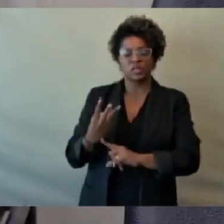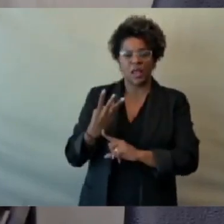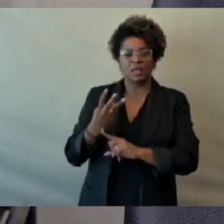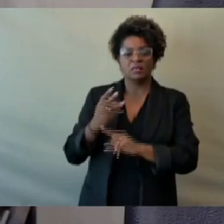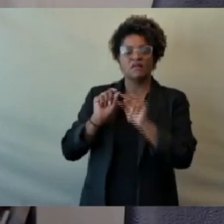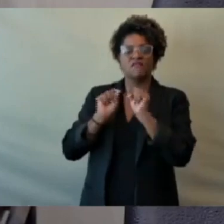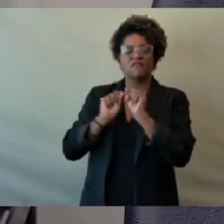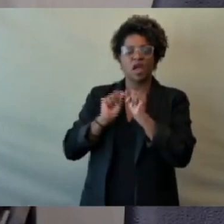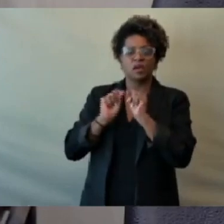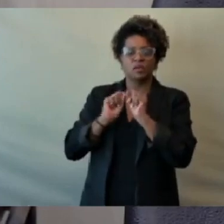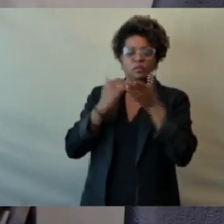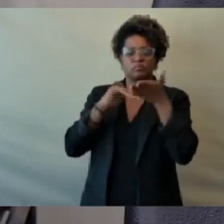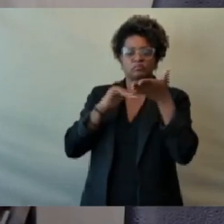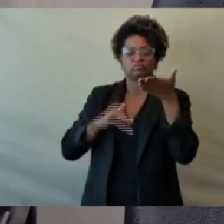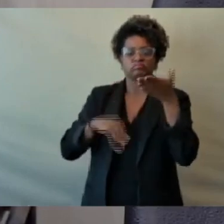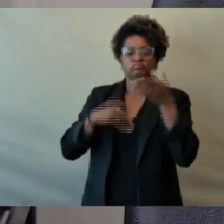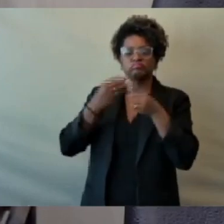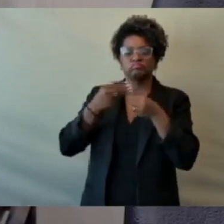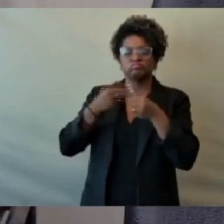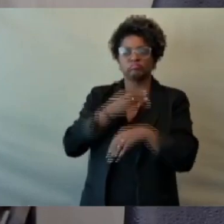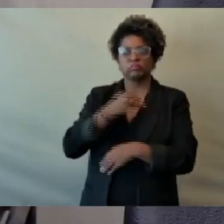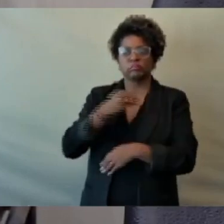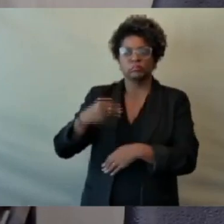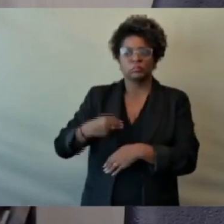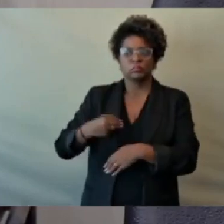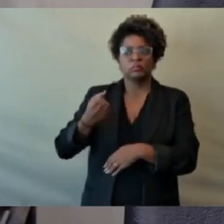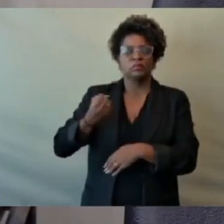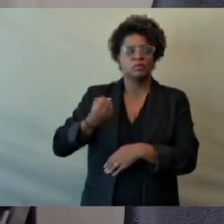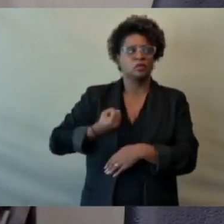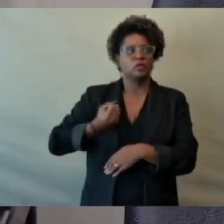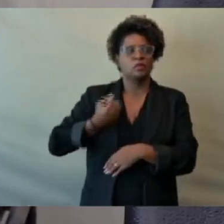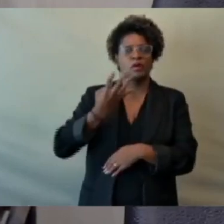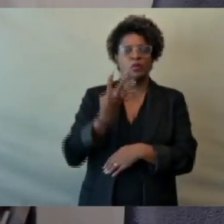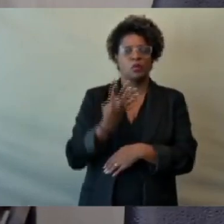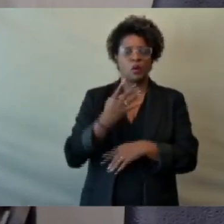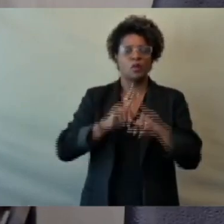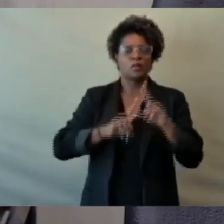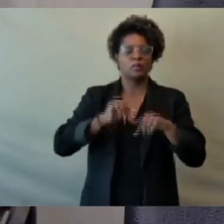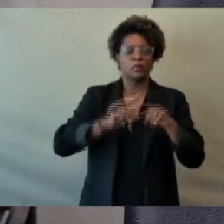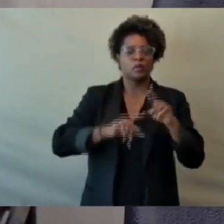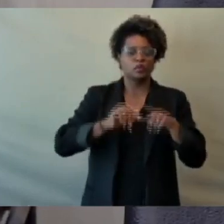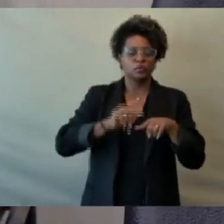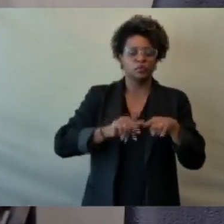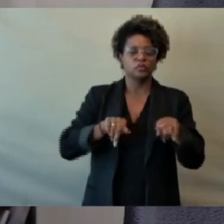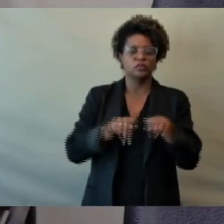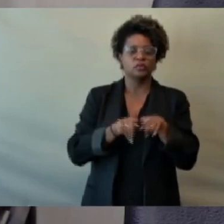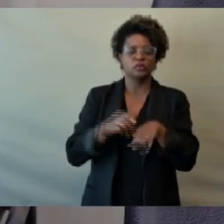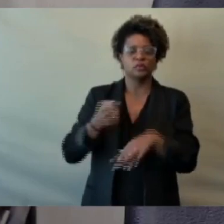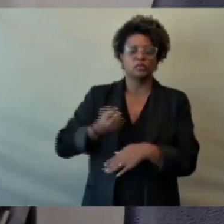E tem 4 resultados do Programa Maior Cuidado, item 5 legislação relacionada.